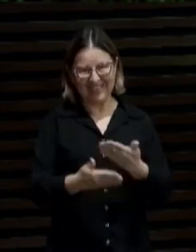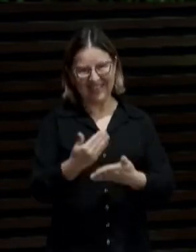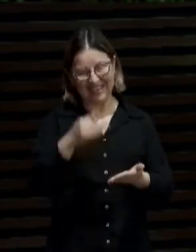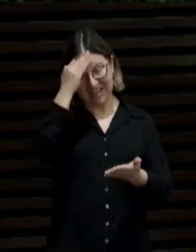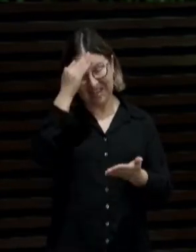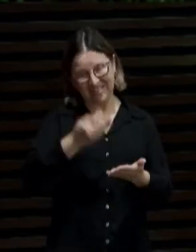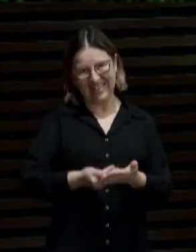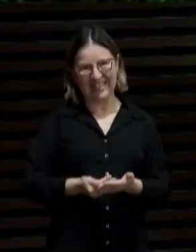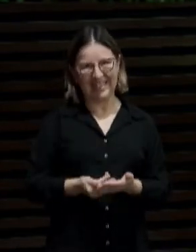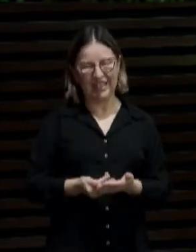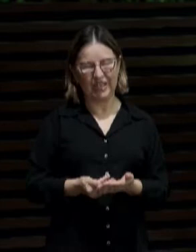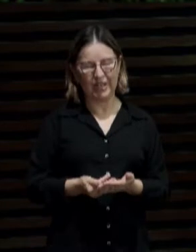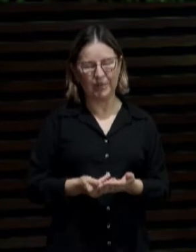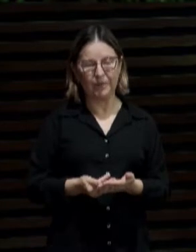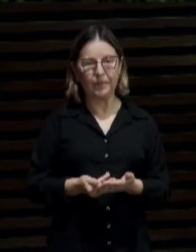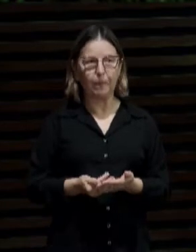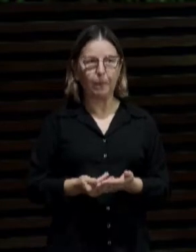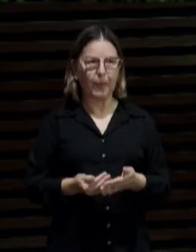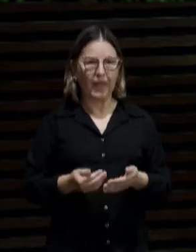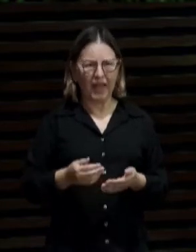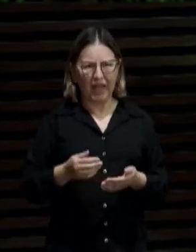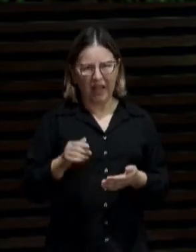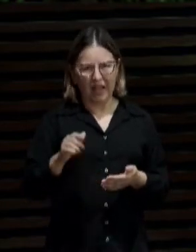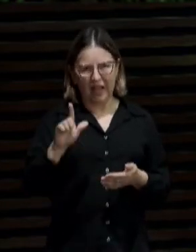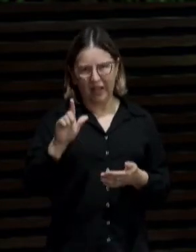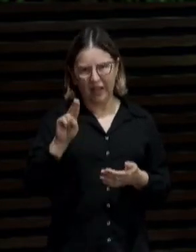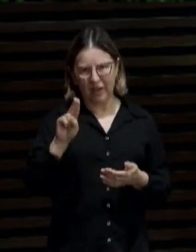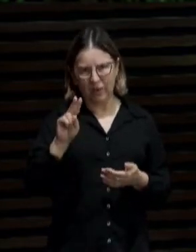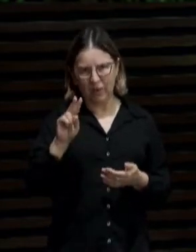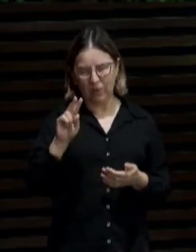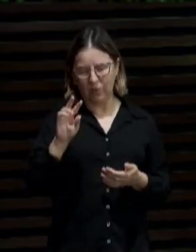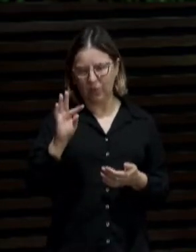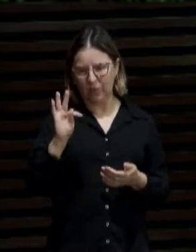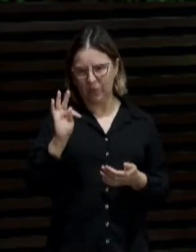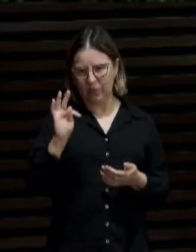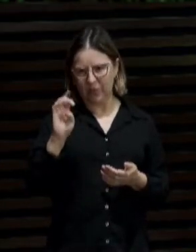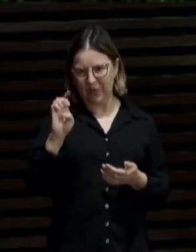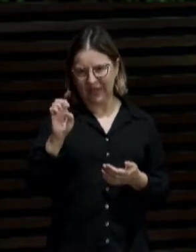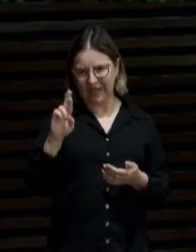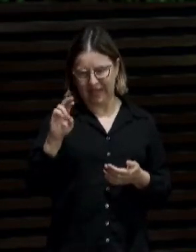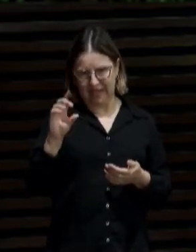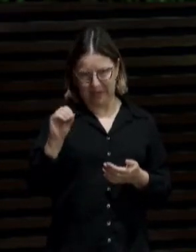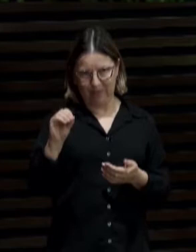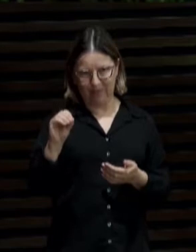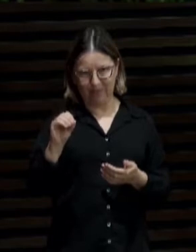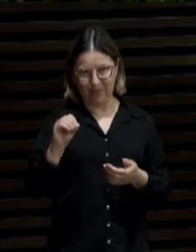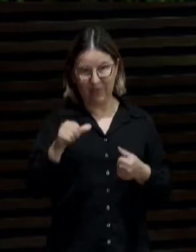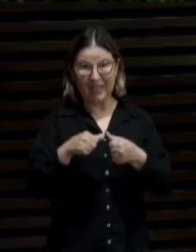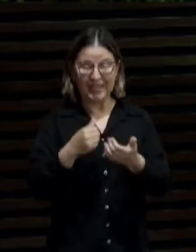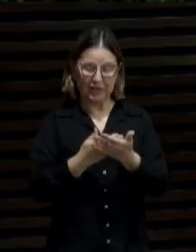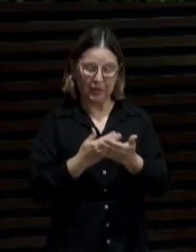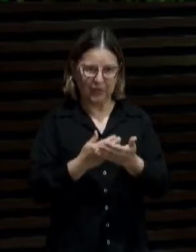E quando Martinho Lutero estava estudando esse livro de Romanos, e o Espírito revelou isso com